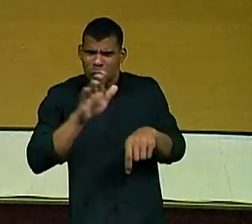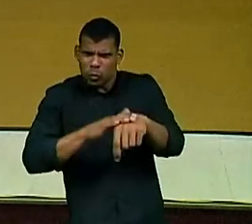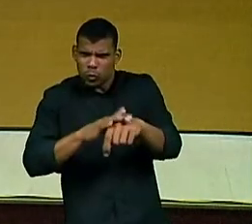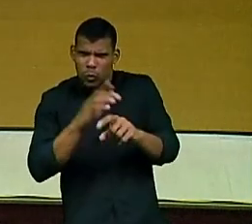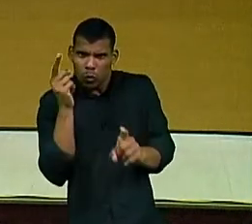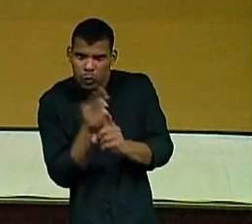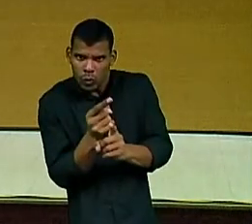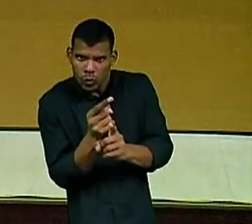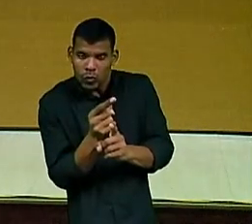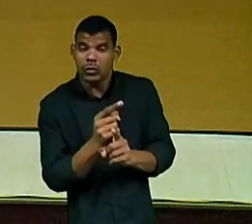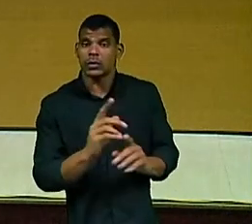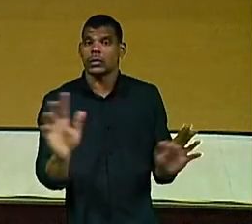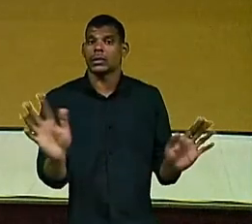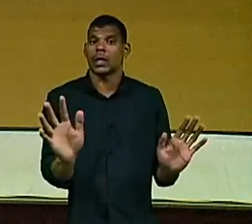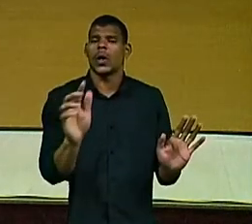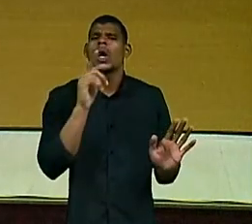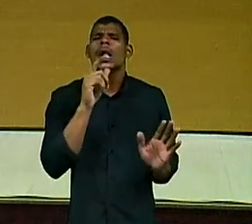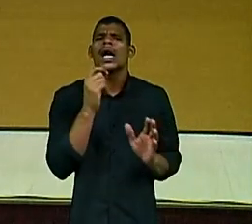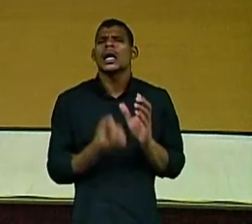foi